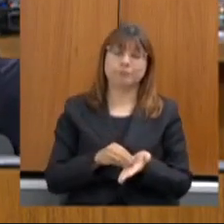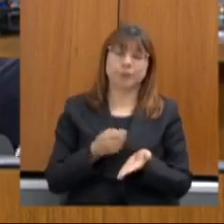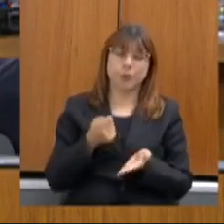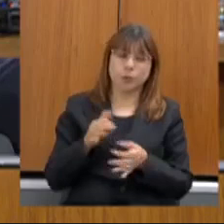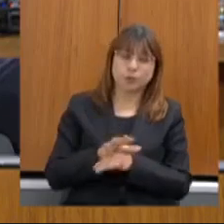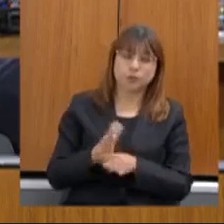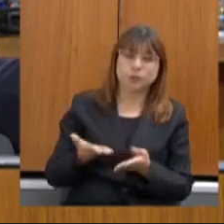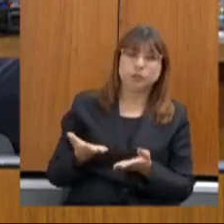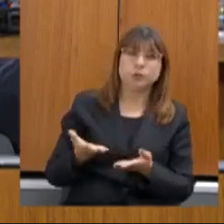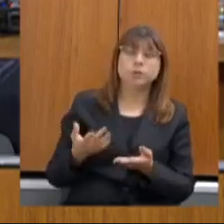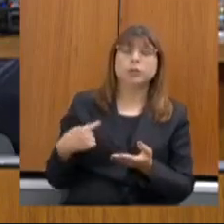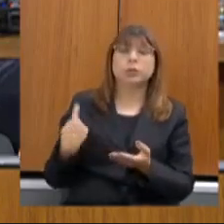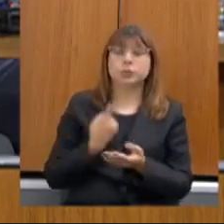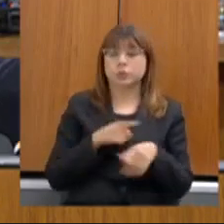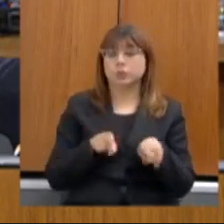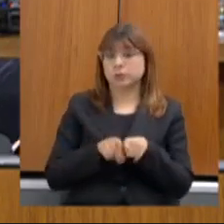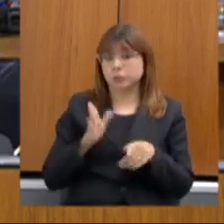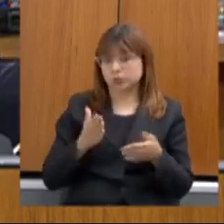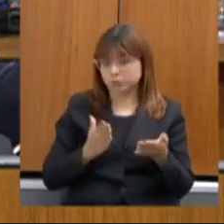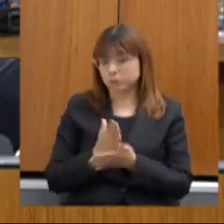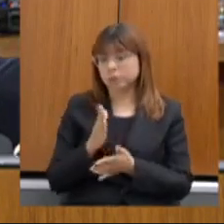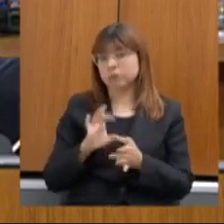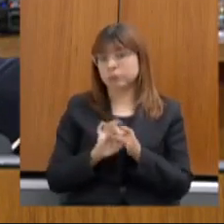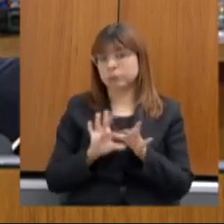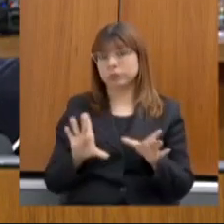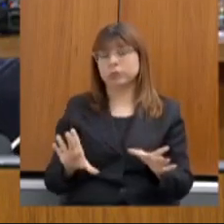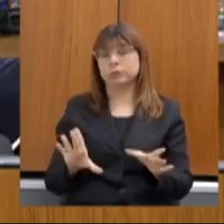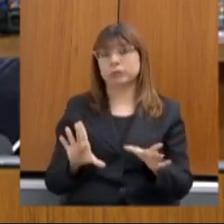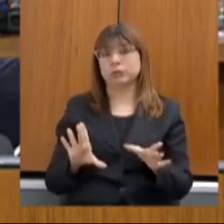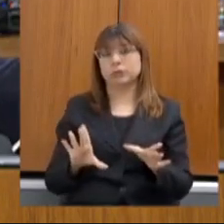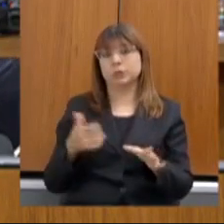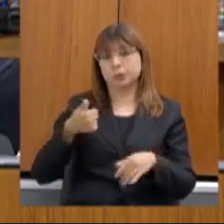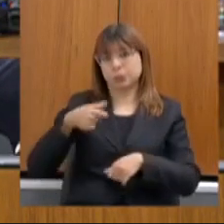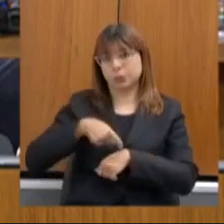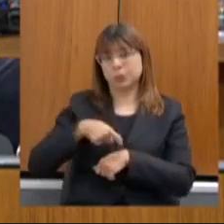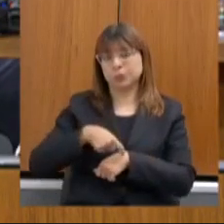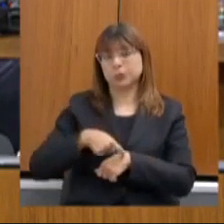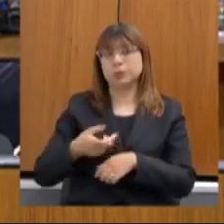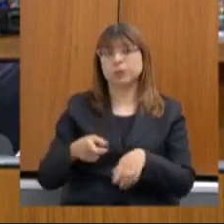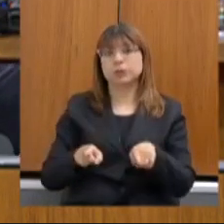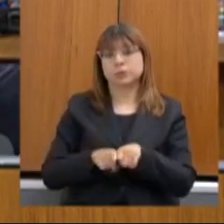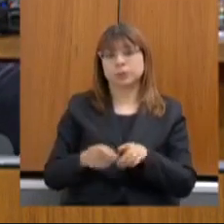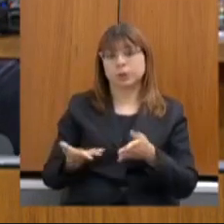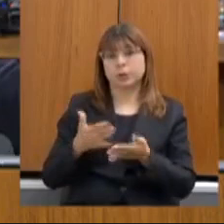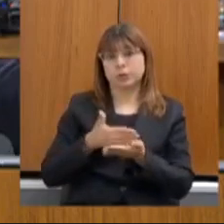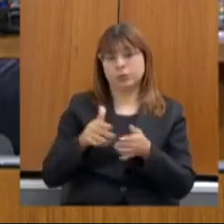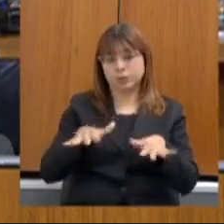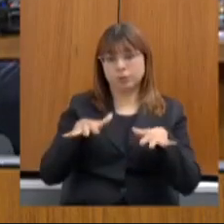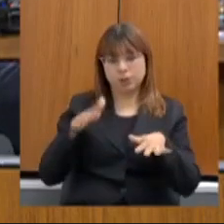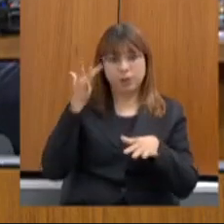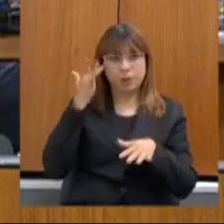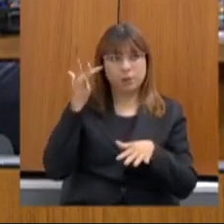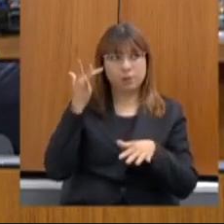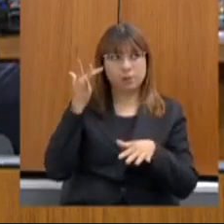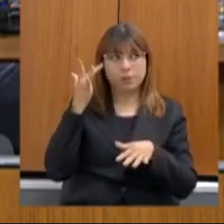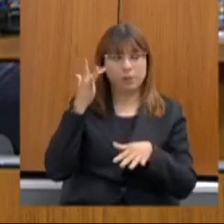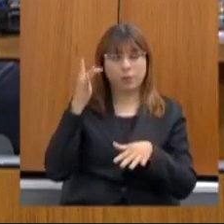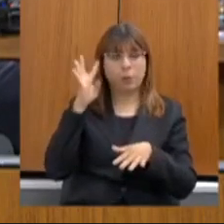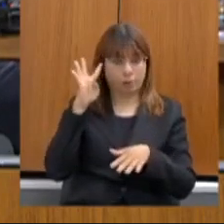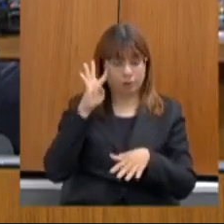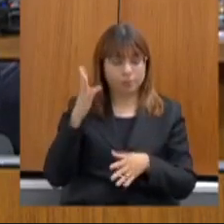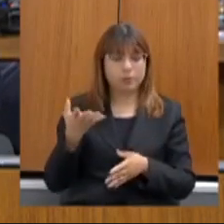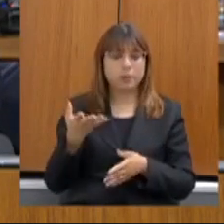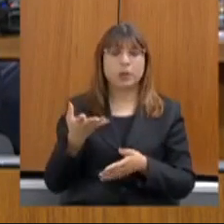terminar falar também que nós aprovamos já no primeiro turno e agora vai plenário amanhã e depois de amanhã